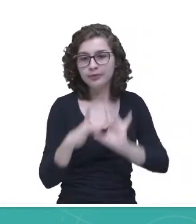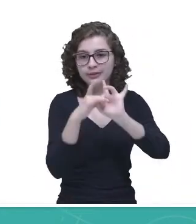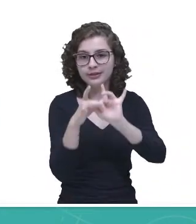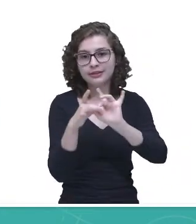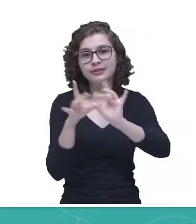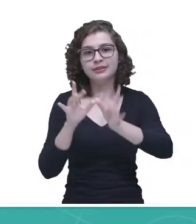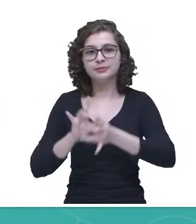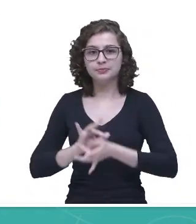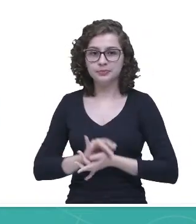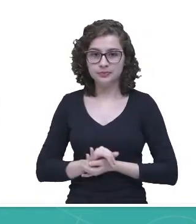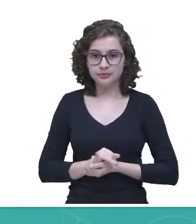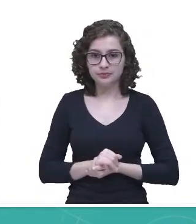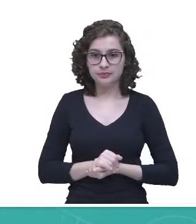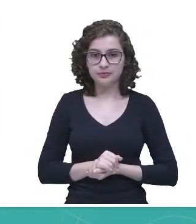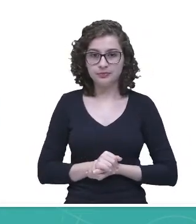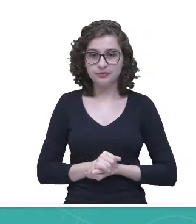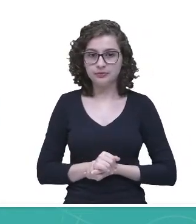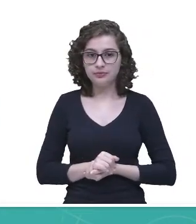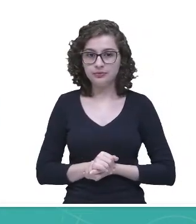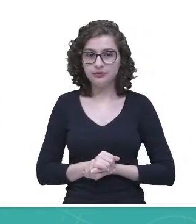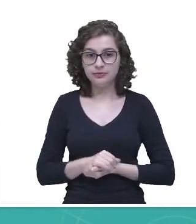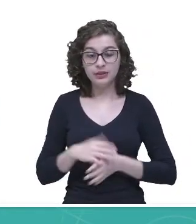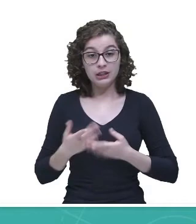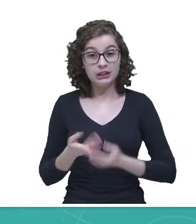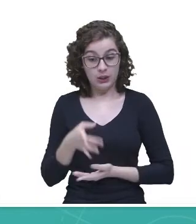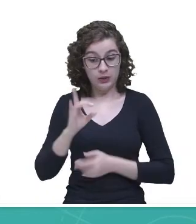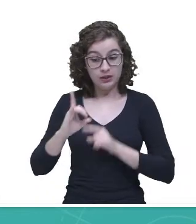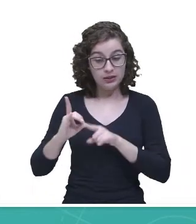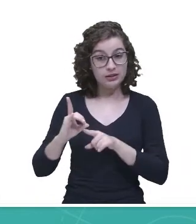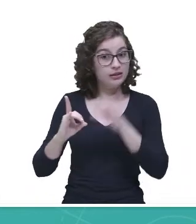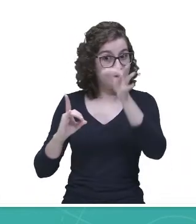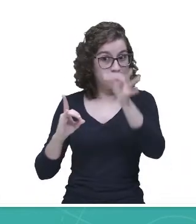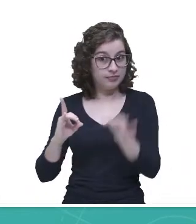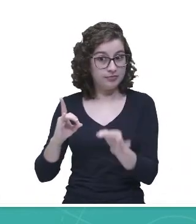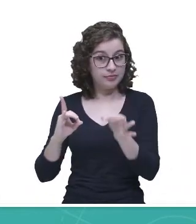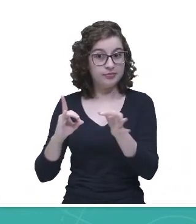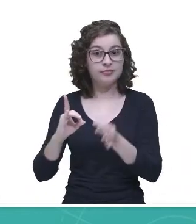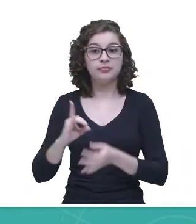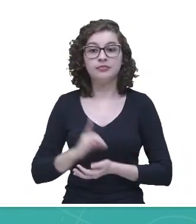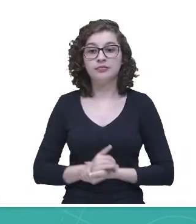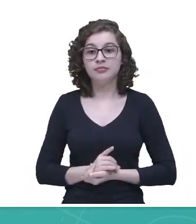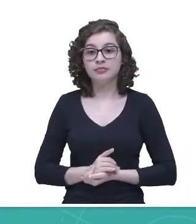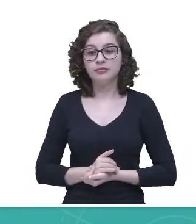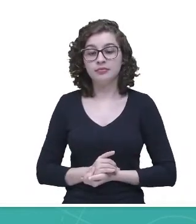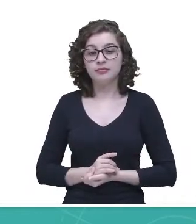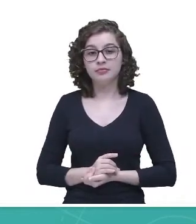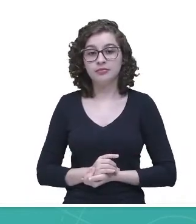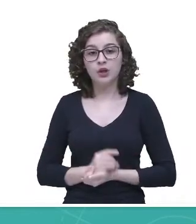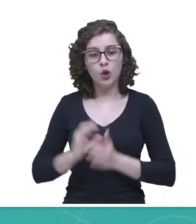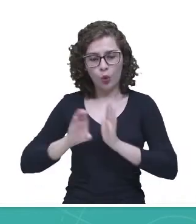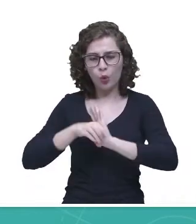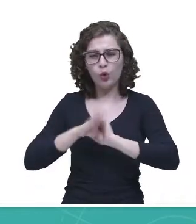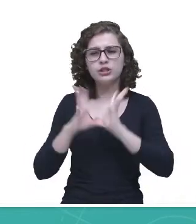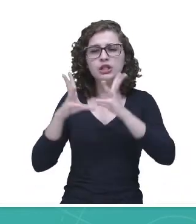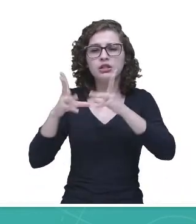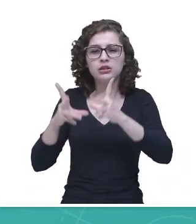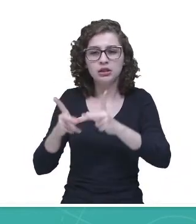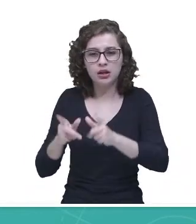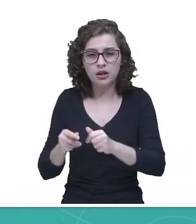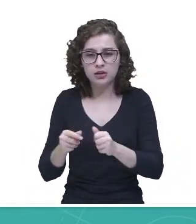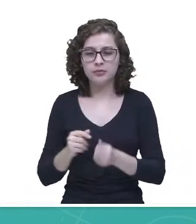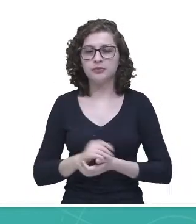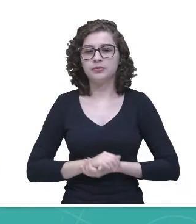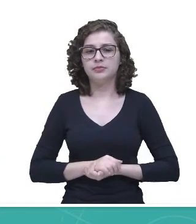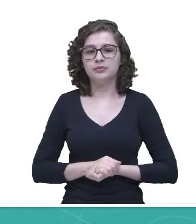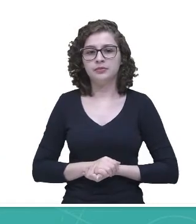na rede. Então, esse seria o conceito correto e completo, né? Já lá na letra A, a gente tem apenas, elas